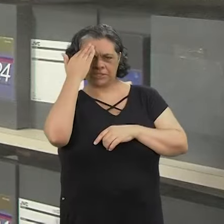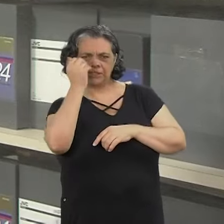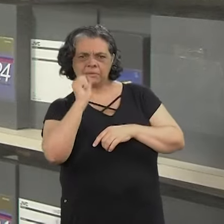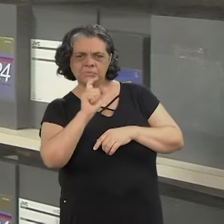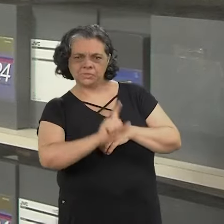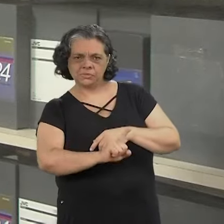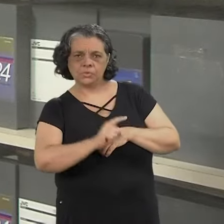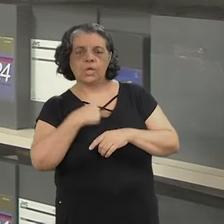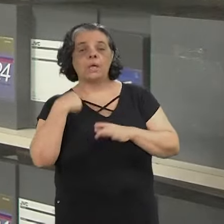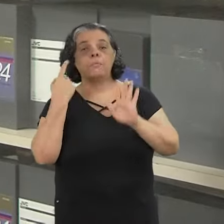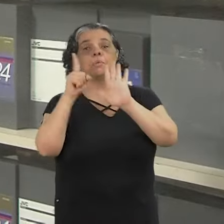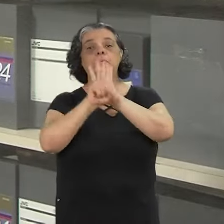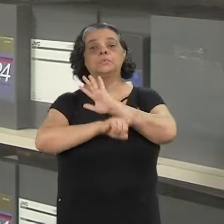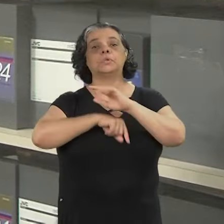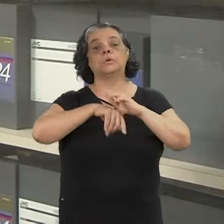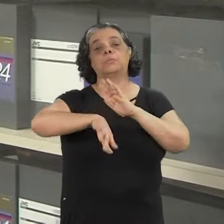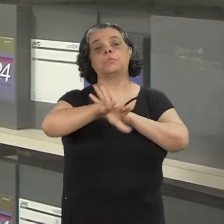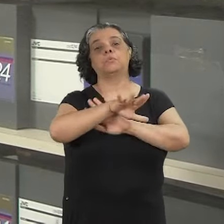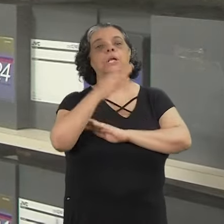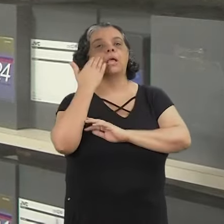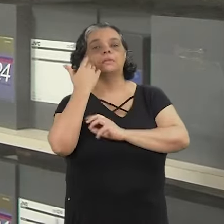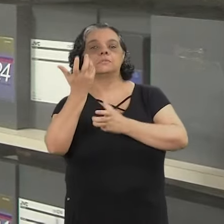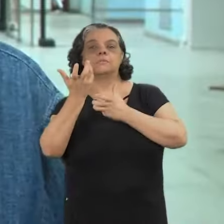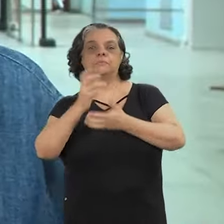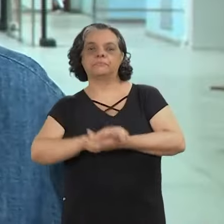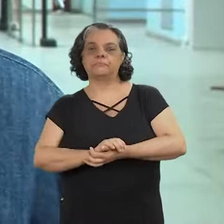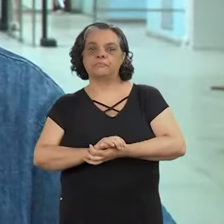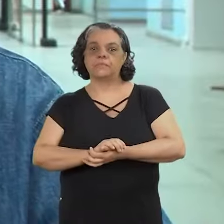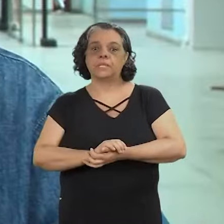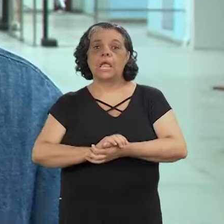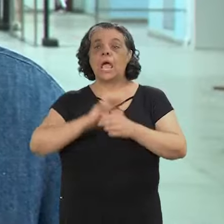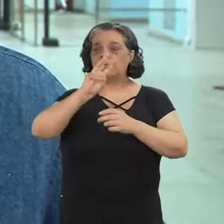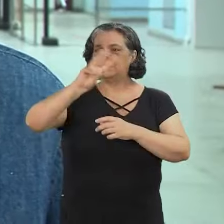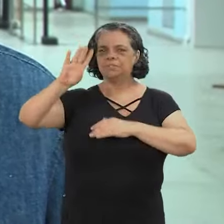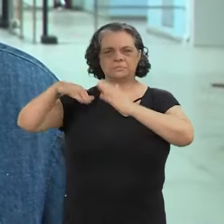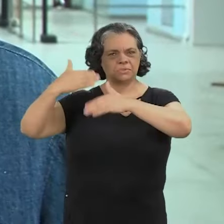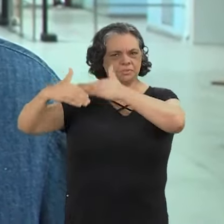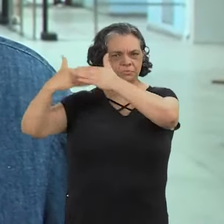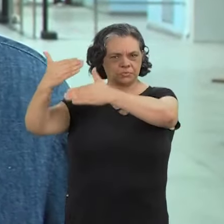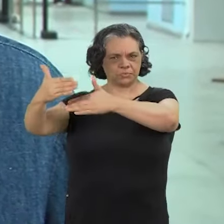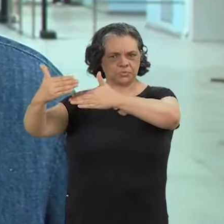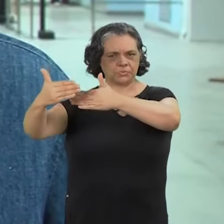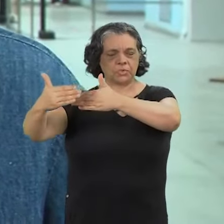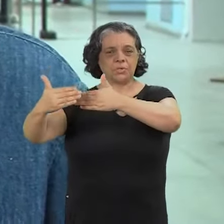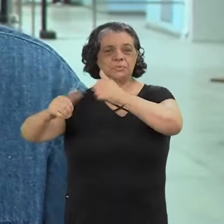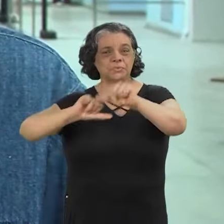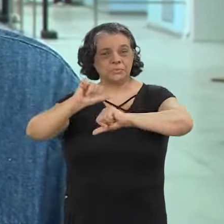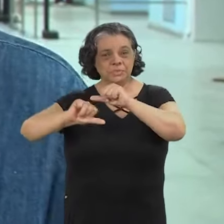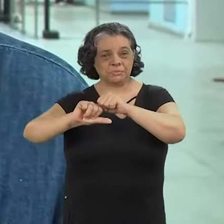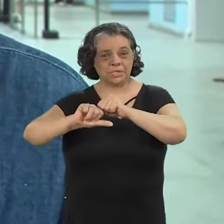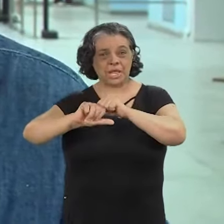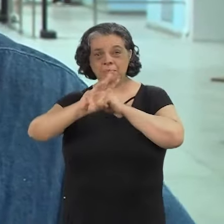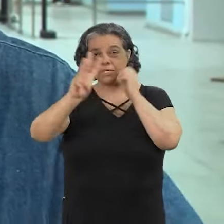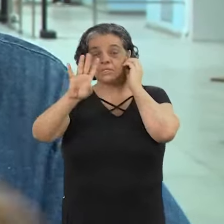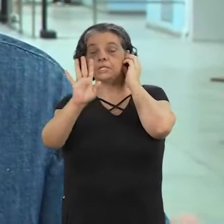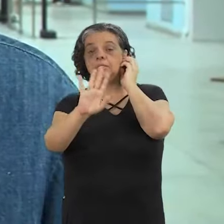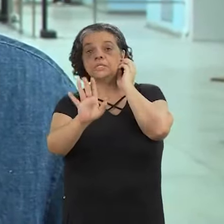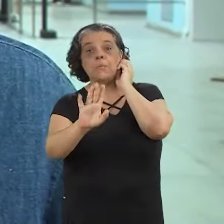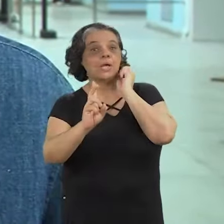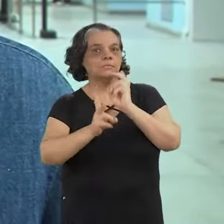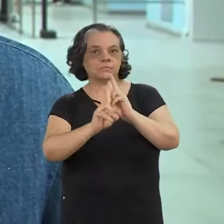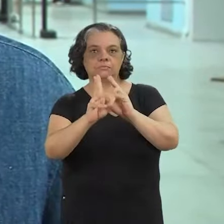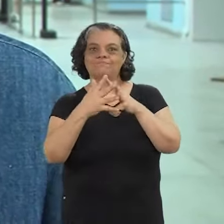ou representada na mídia Hoje em dia a mídia tá passando um processo de transformação mas a mídia não é simples não